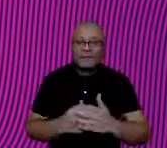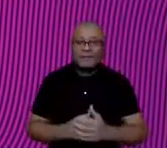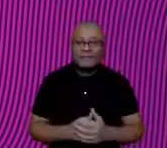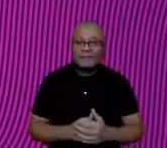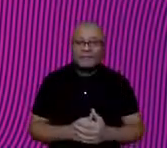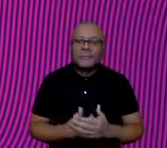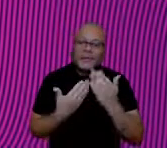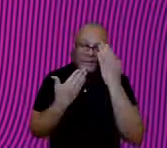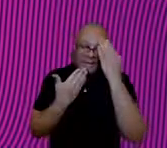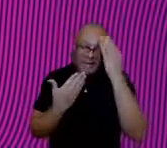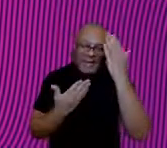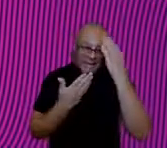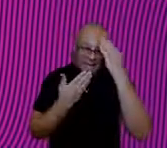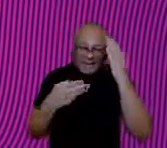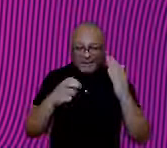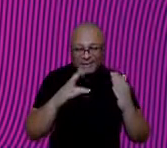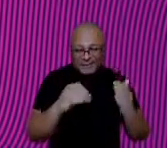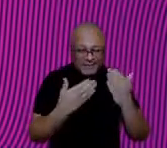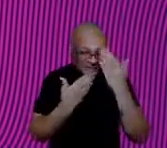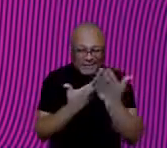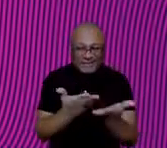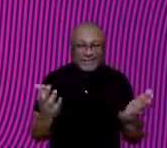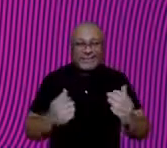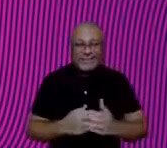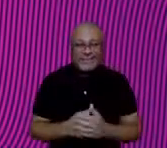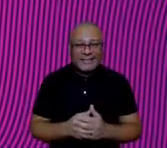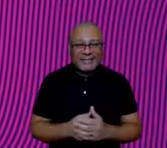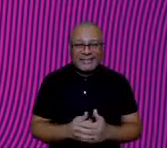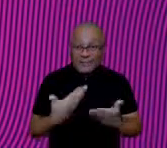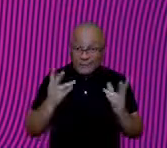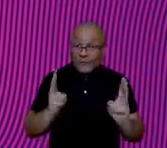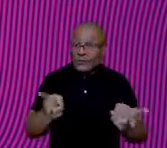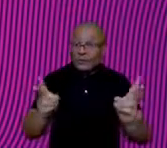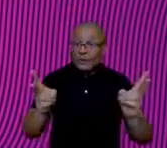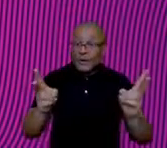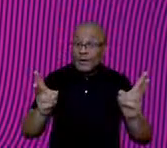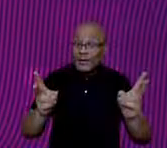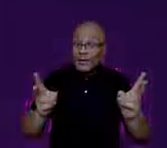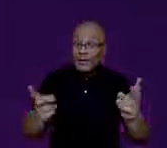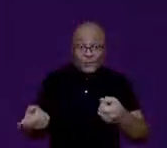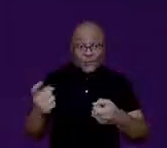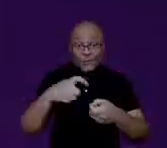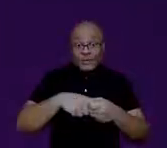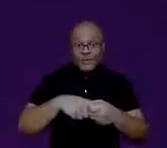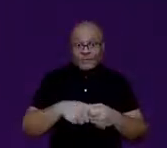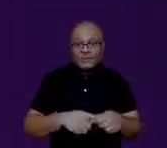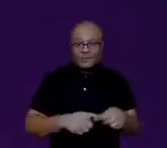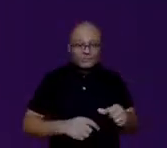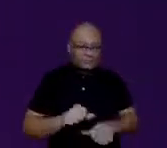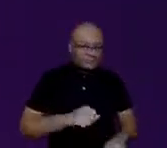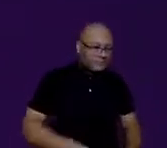Marcelo, obrigado a todos. Vamos em frente, voltamos.